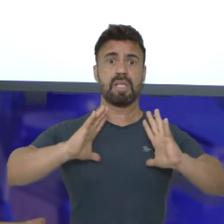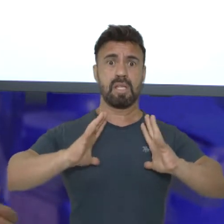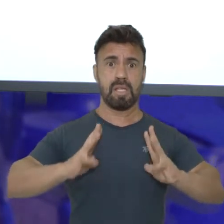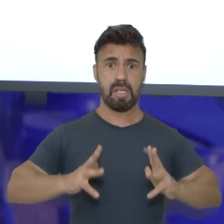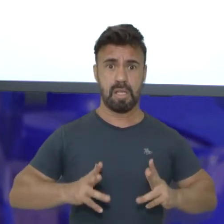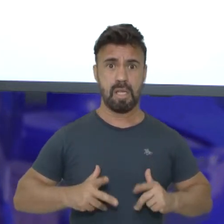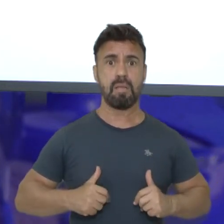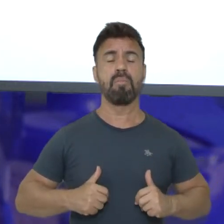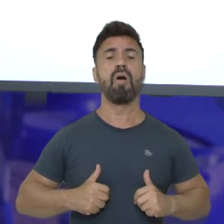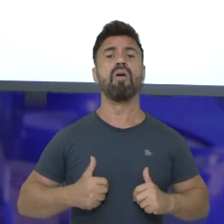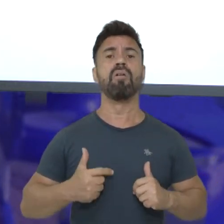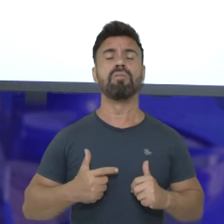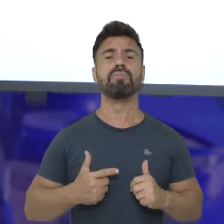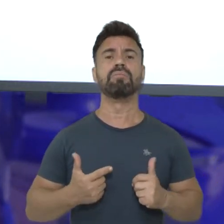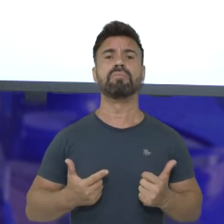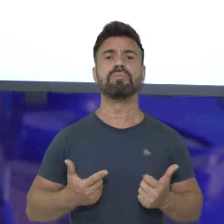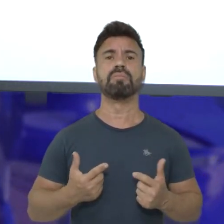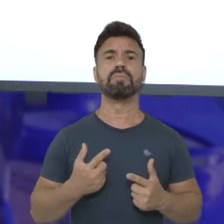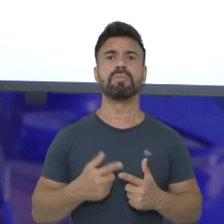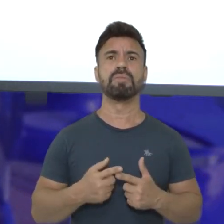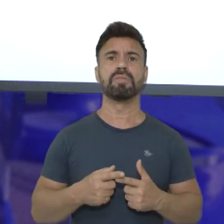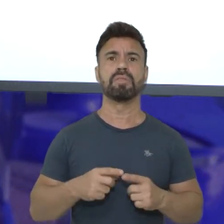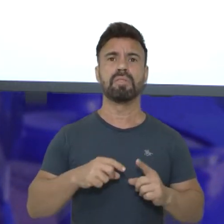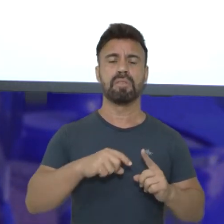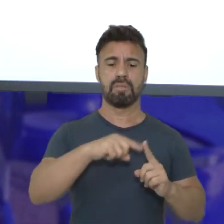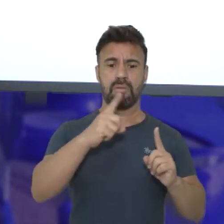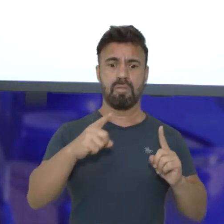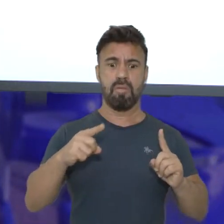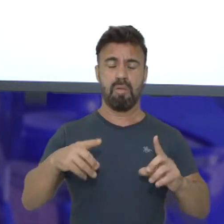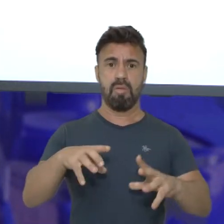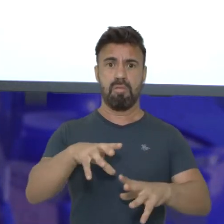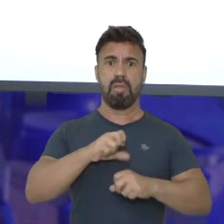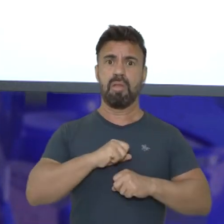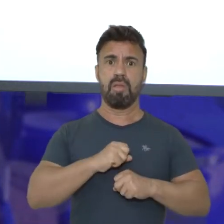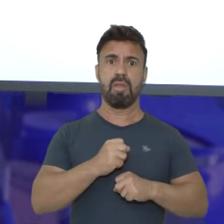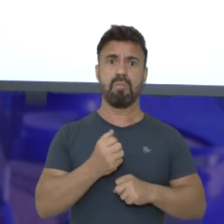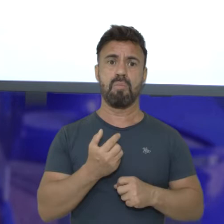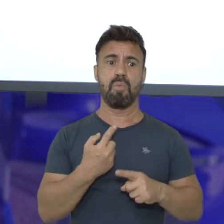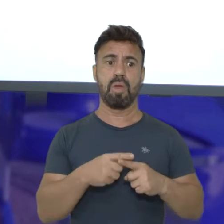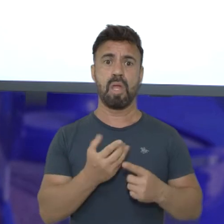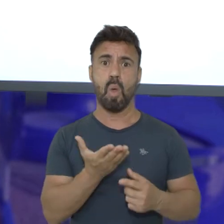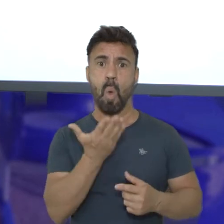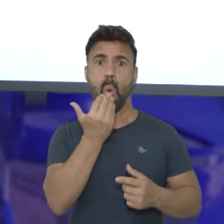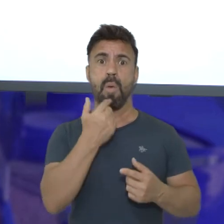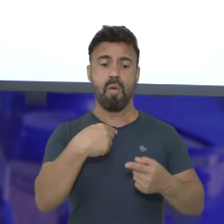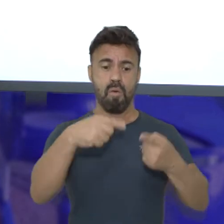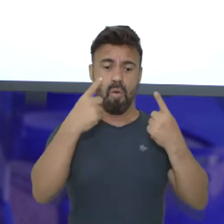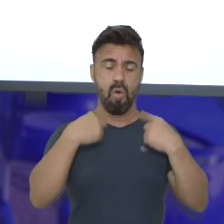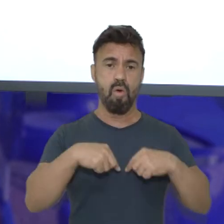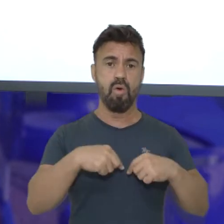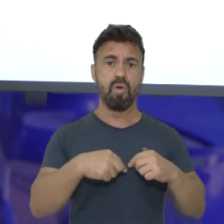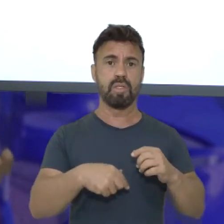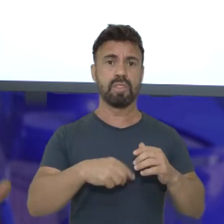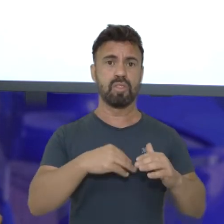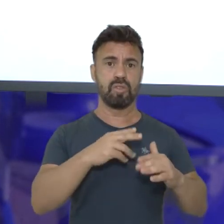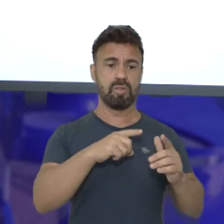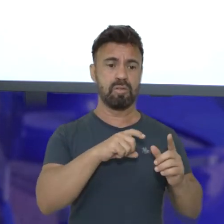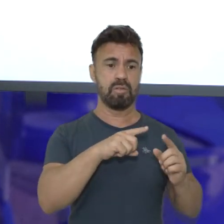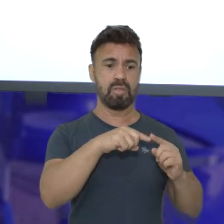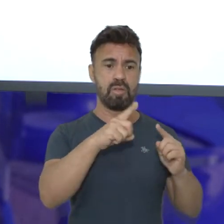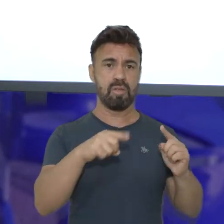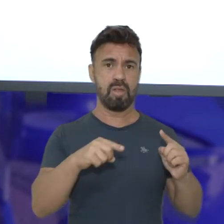radiação. Do mesmo jeito, você não vai ficar radioativo porque você vai comer esse alimento que passou por esse processo de